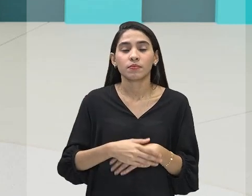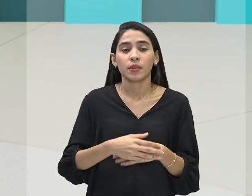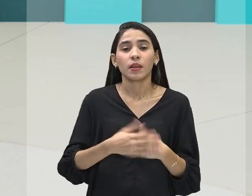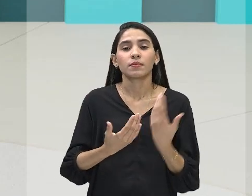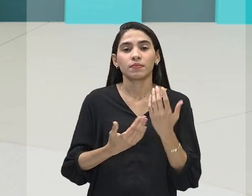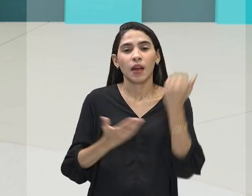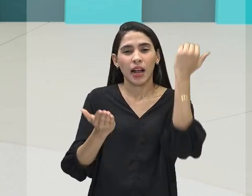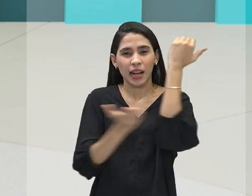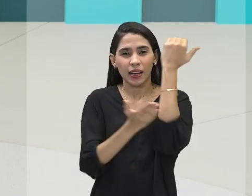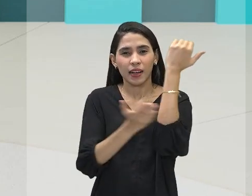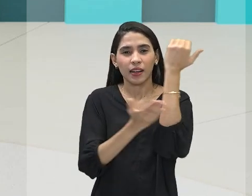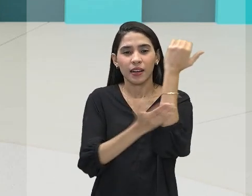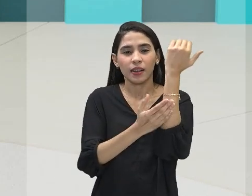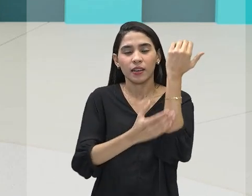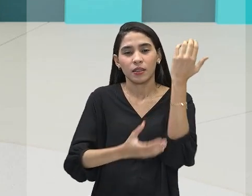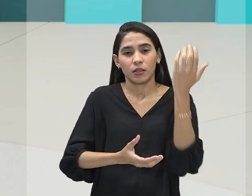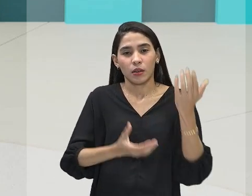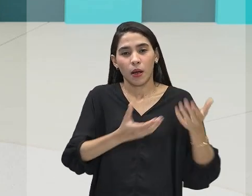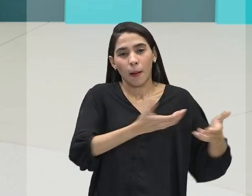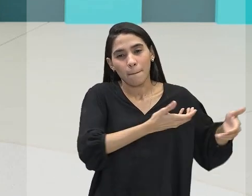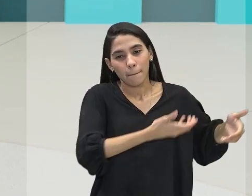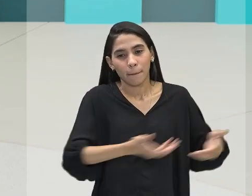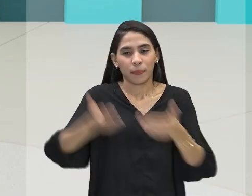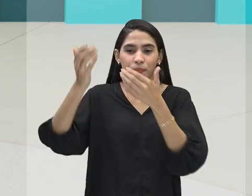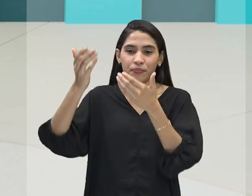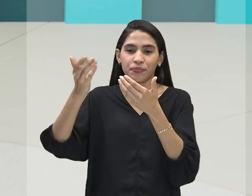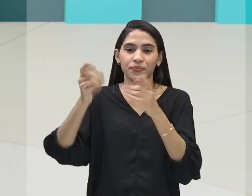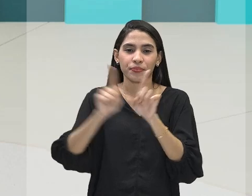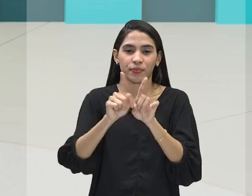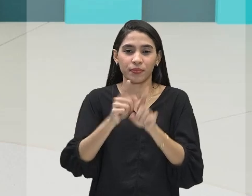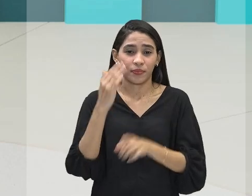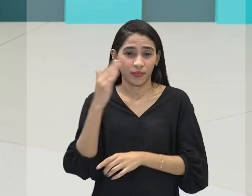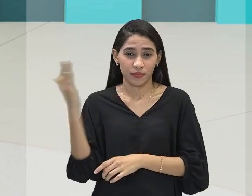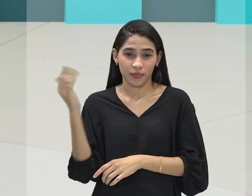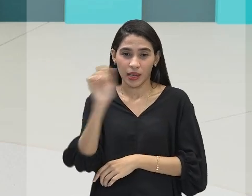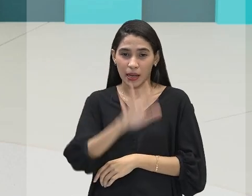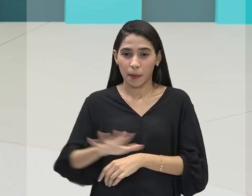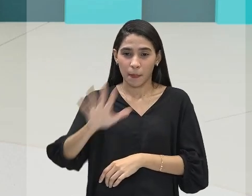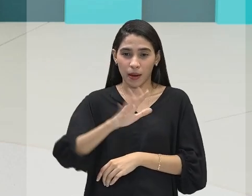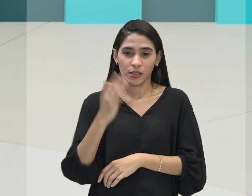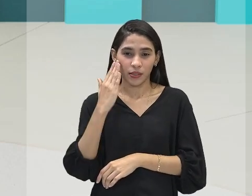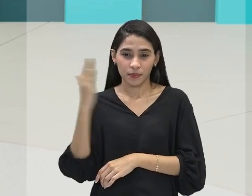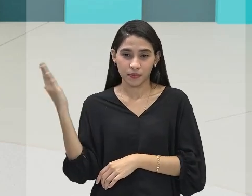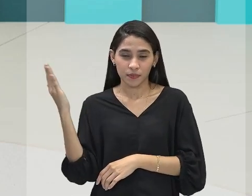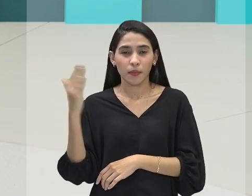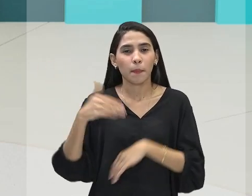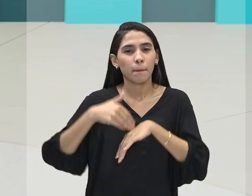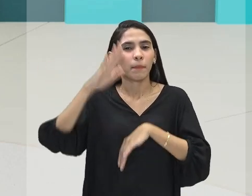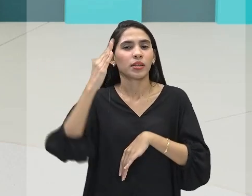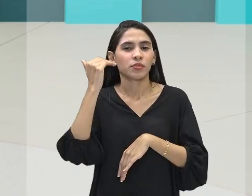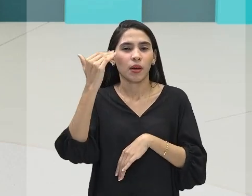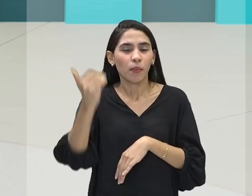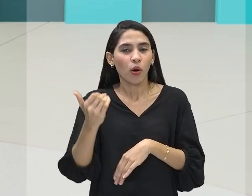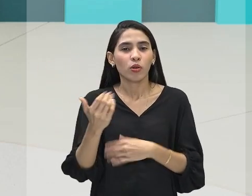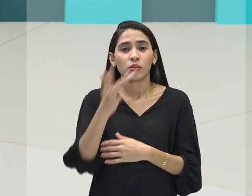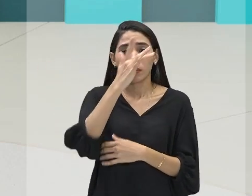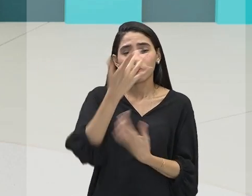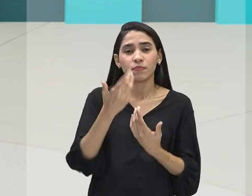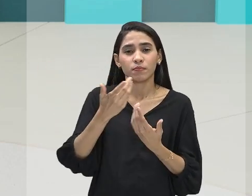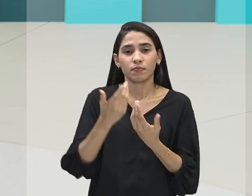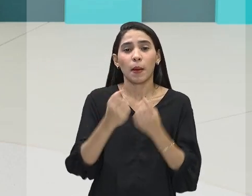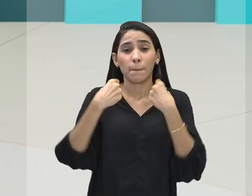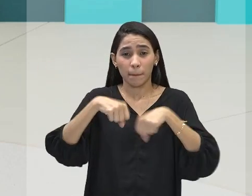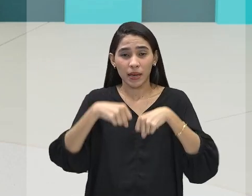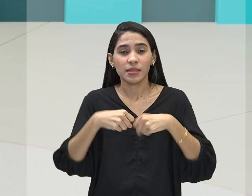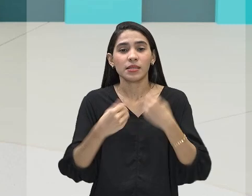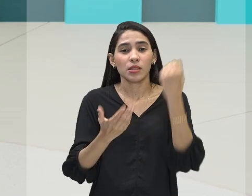tronco, ou Caber Toss, tá bom? Nessa é a competição mais famosa dos jogos, onde os atletas devem carregar o